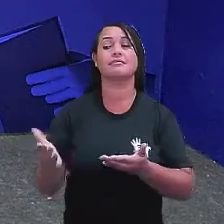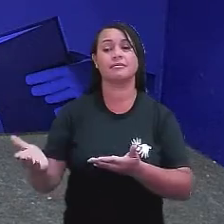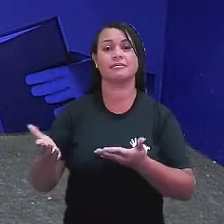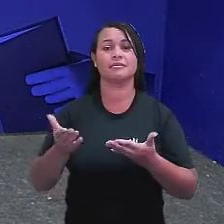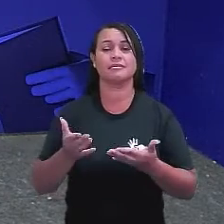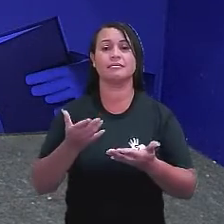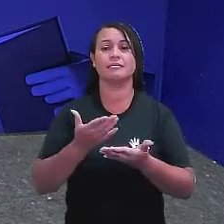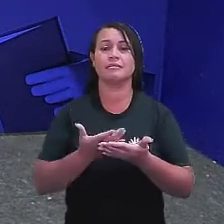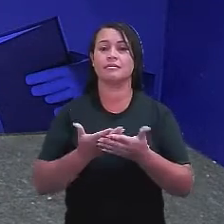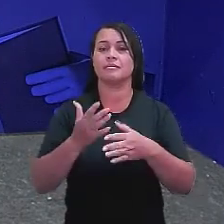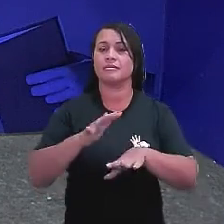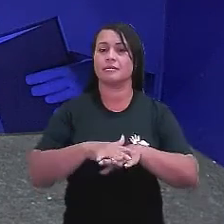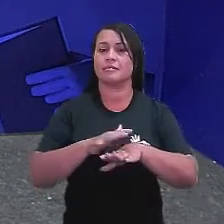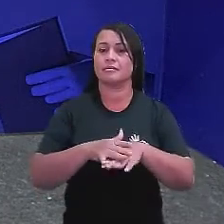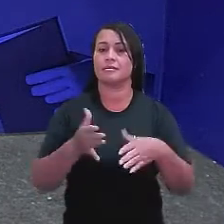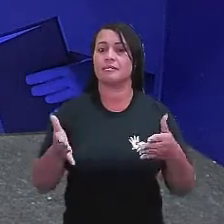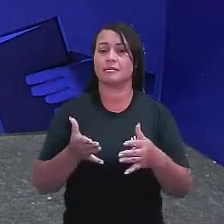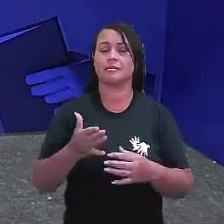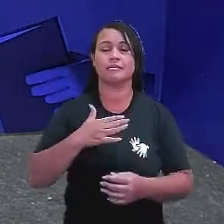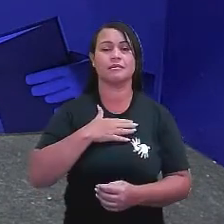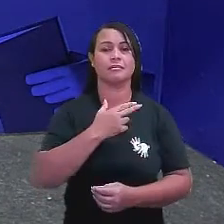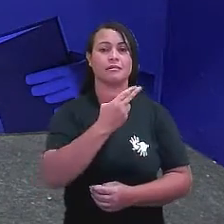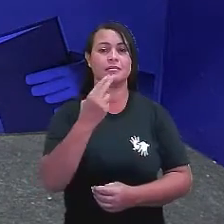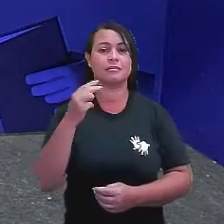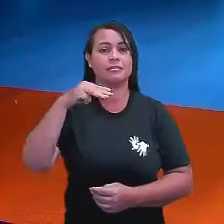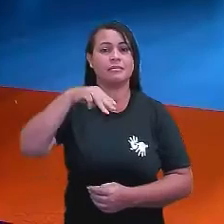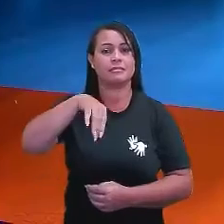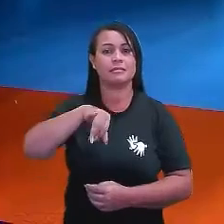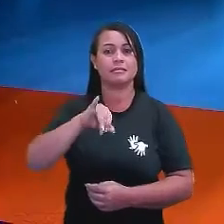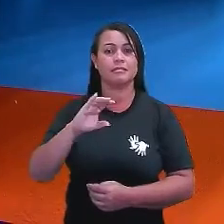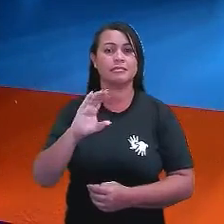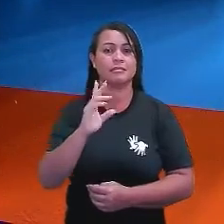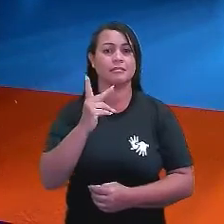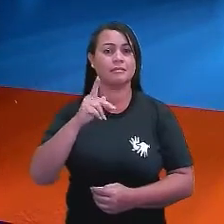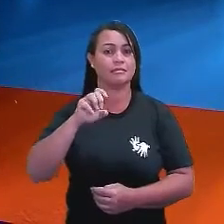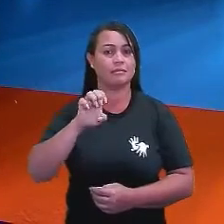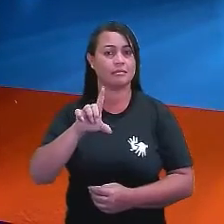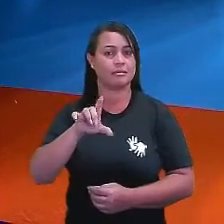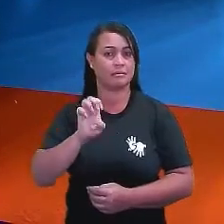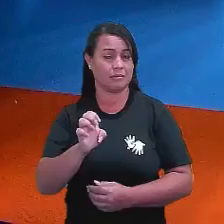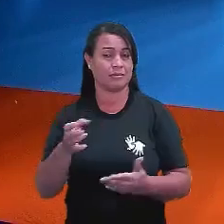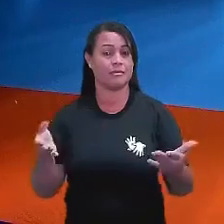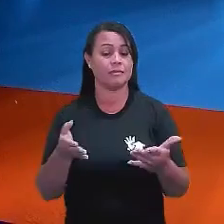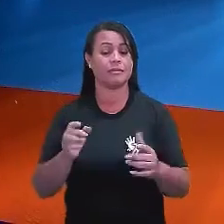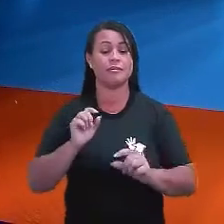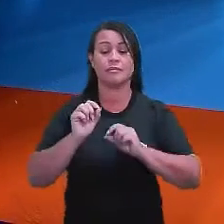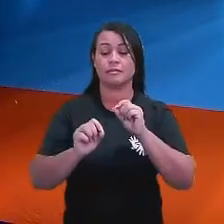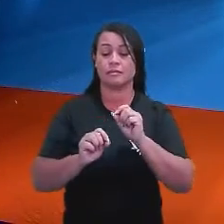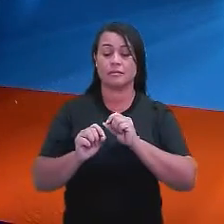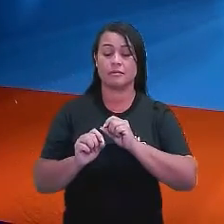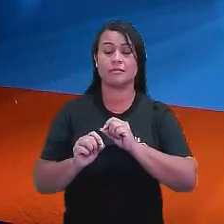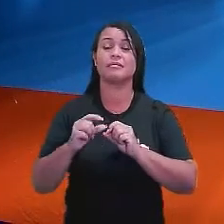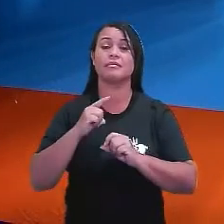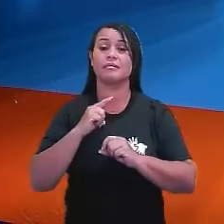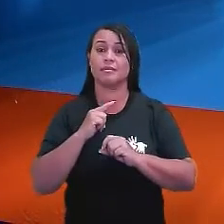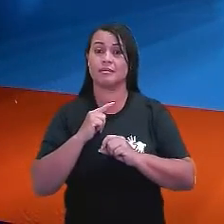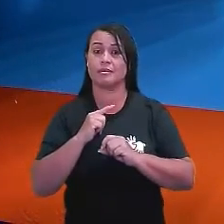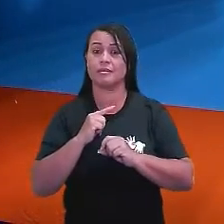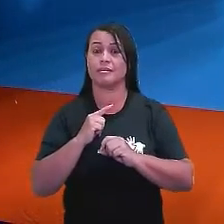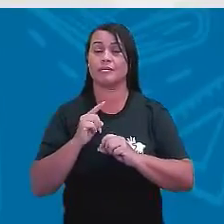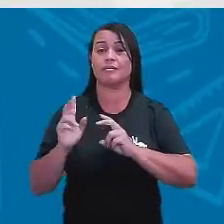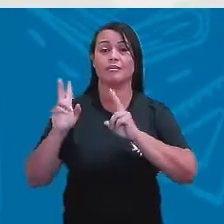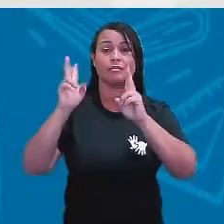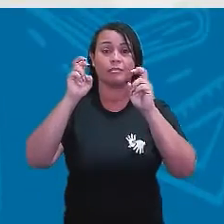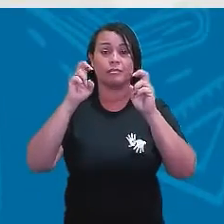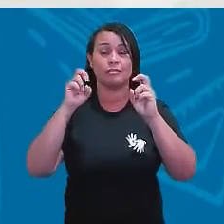aula de matemática hoje. Eu me chamo Michele e a nossa unidade temática trabalhada hoje será os números. O